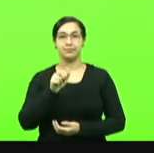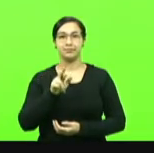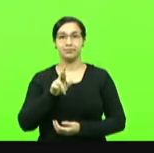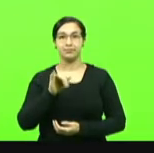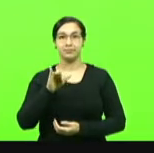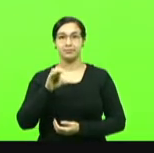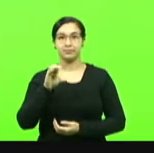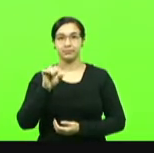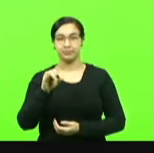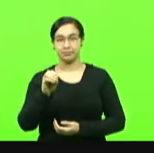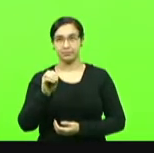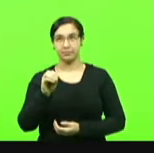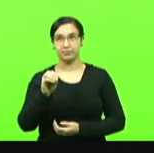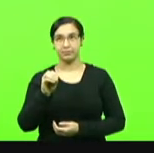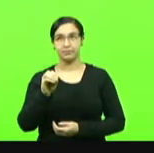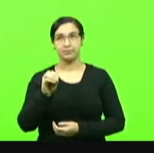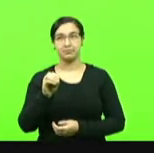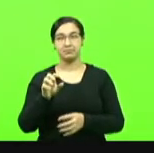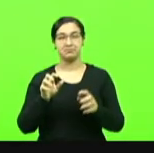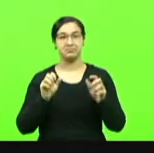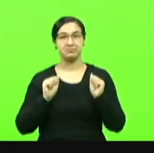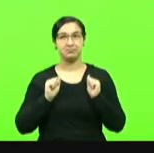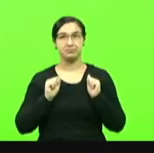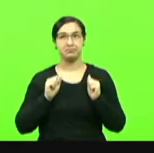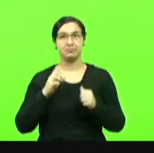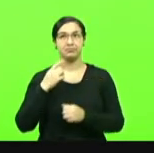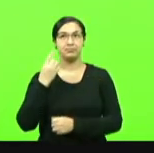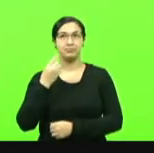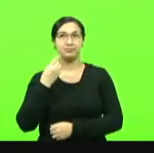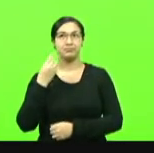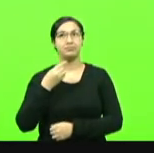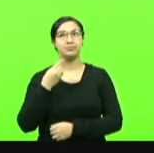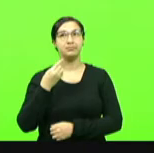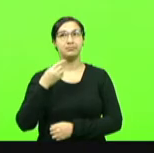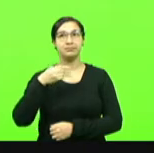Abstenção. Como vota deputado Milton Albus?